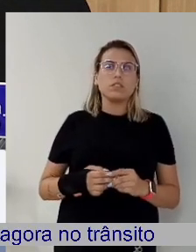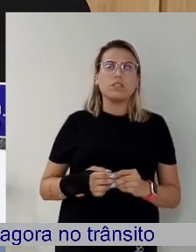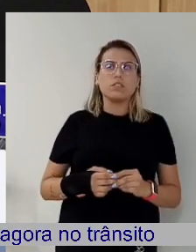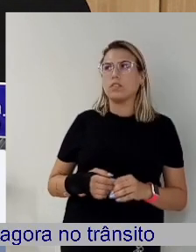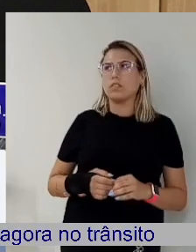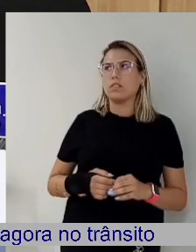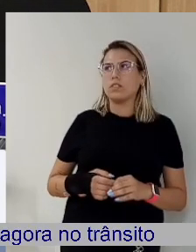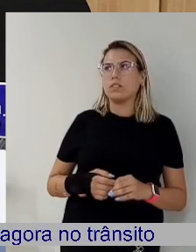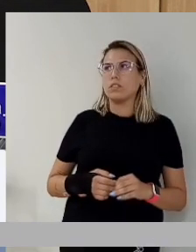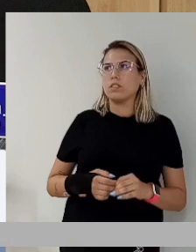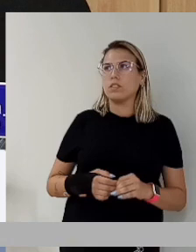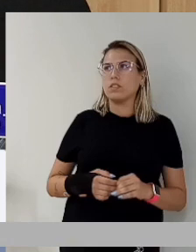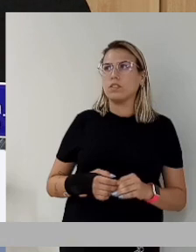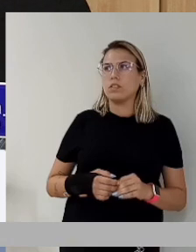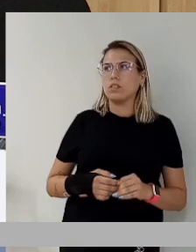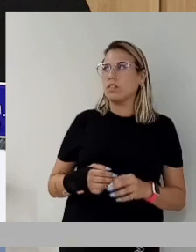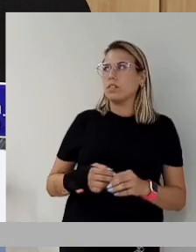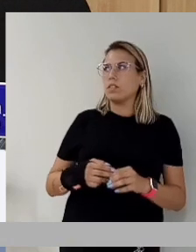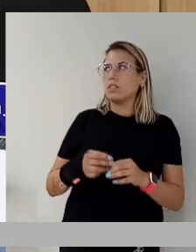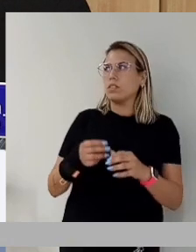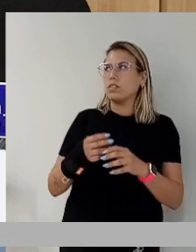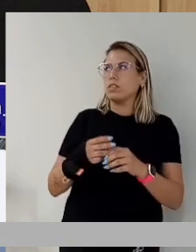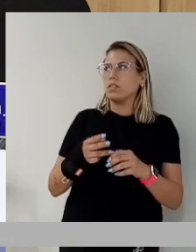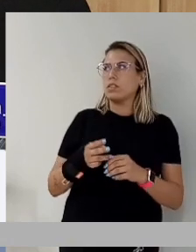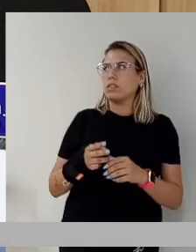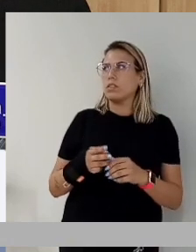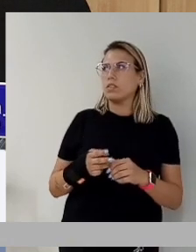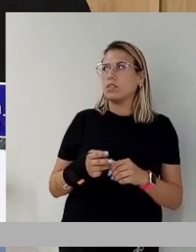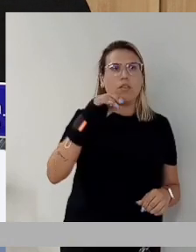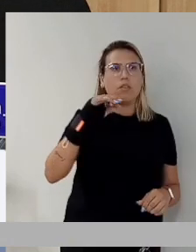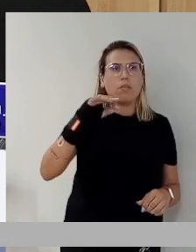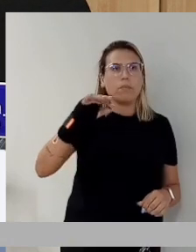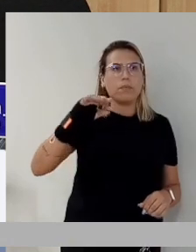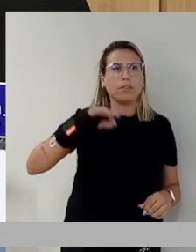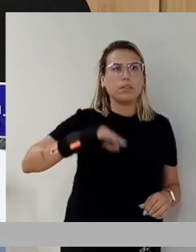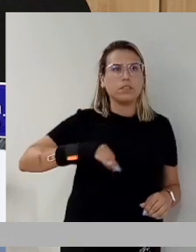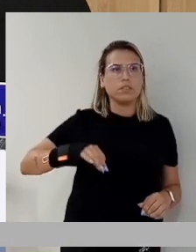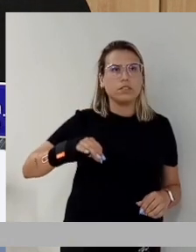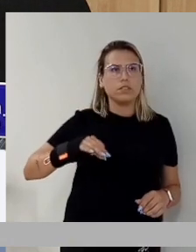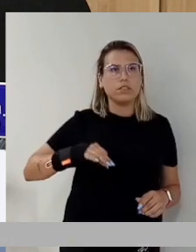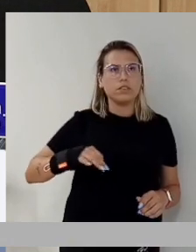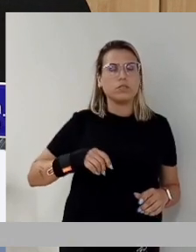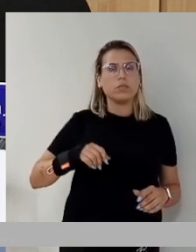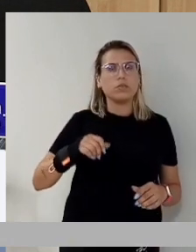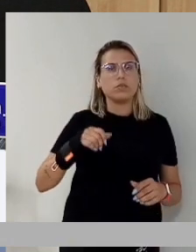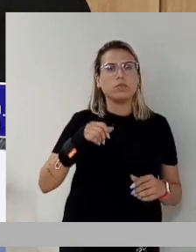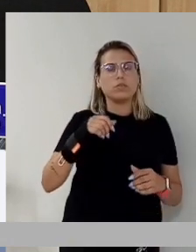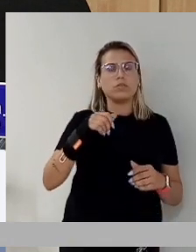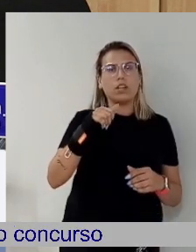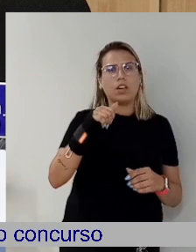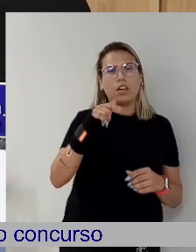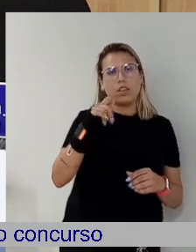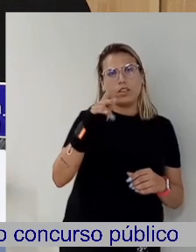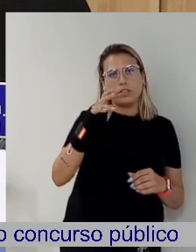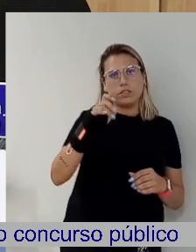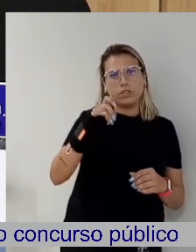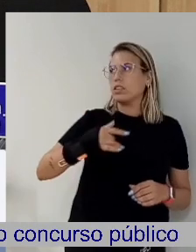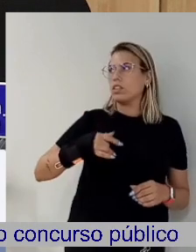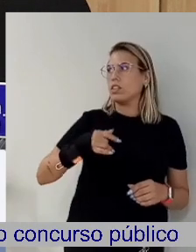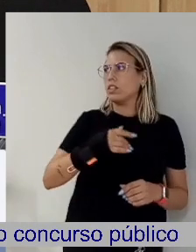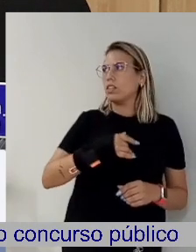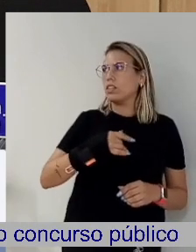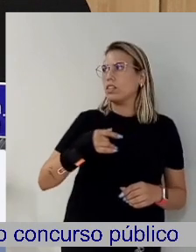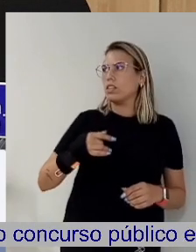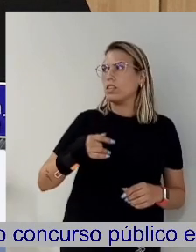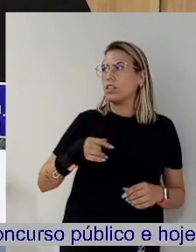eh o piso do do dos agentes de saúde dos enfermeiros o concurso público